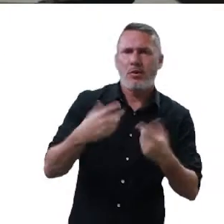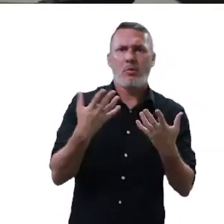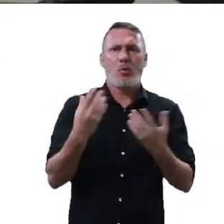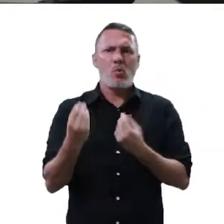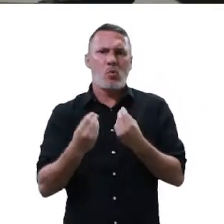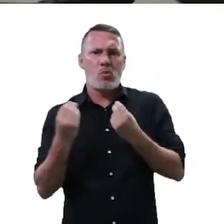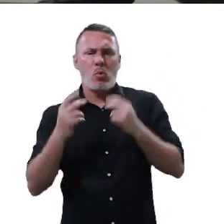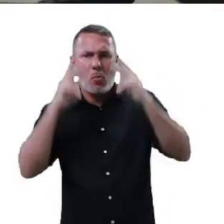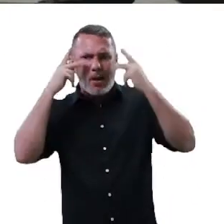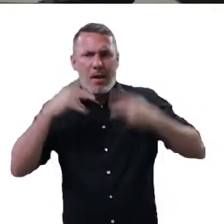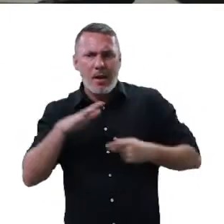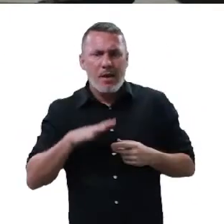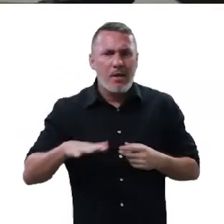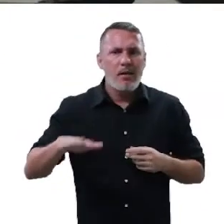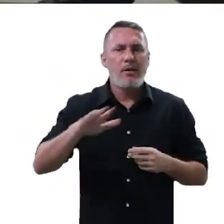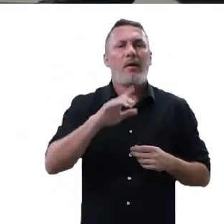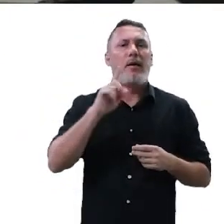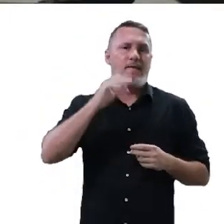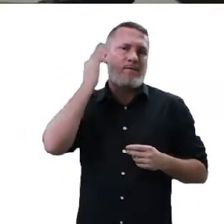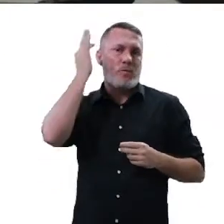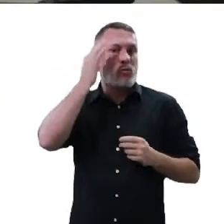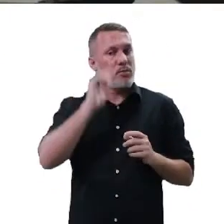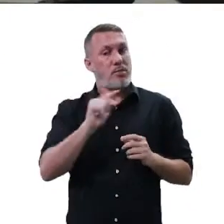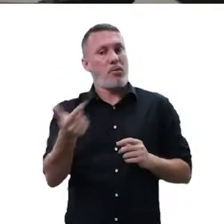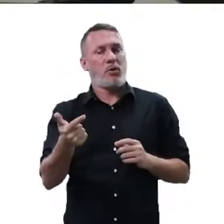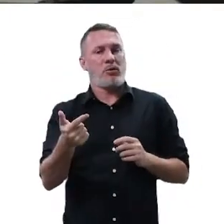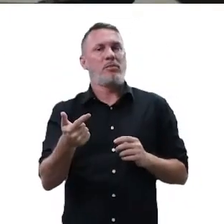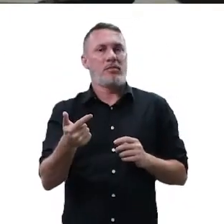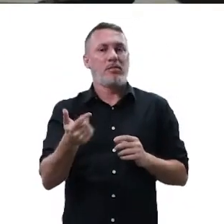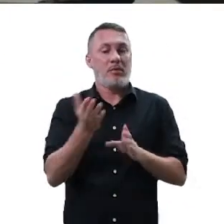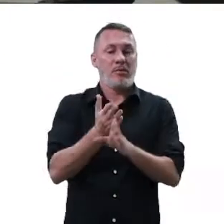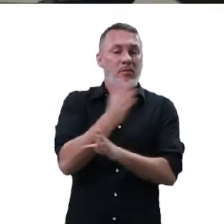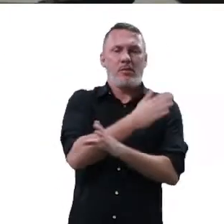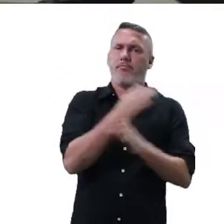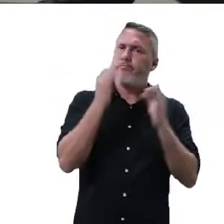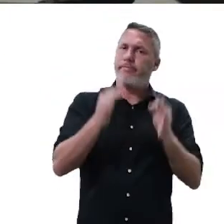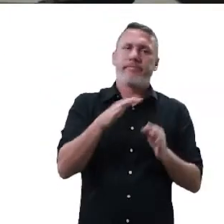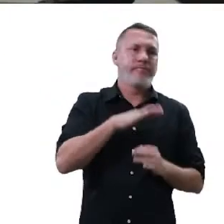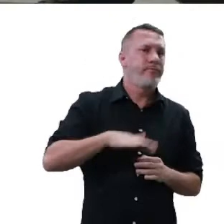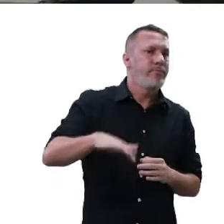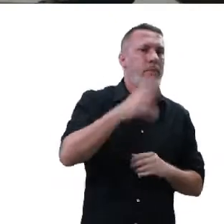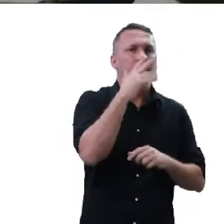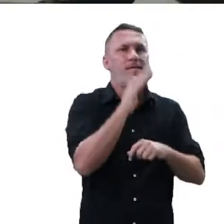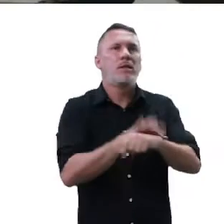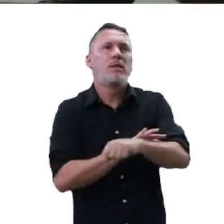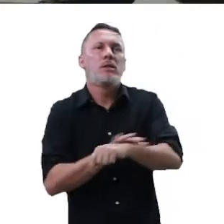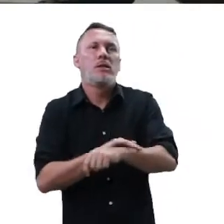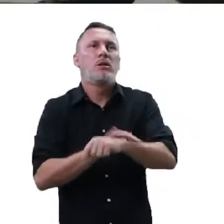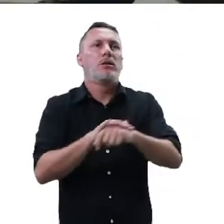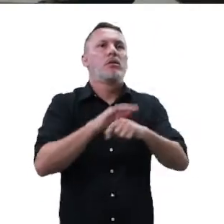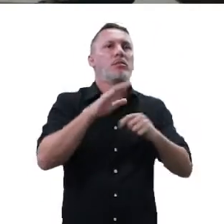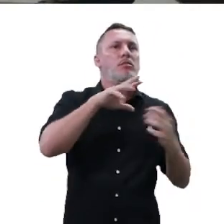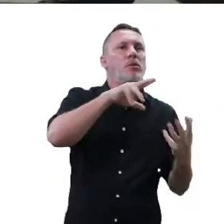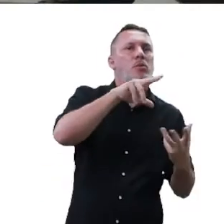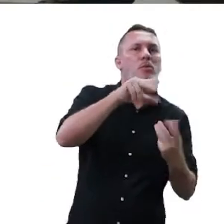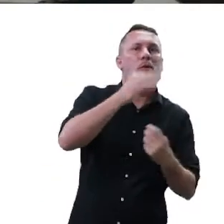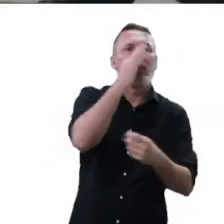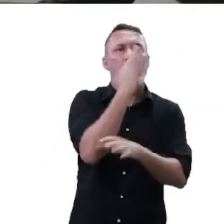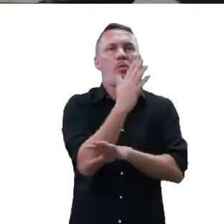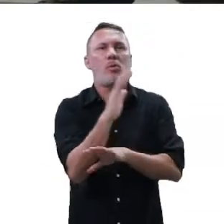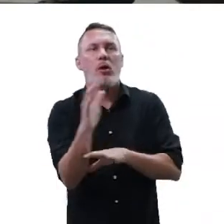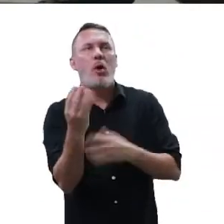área de humanas, é uma filosofia do segundo momento do período socrático, né? A filosofia